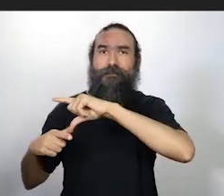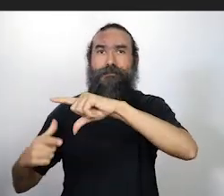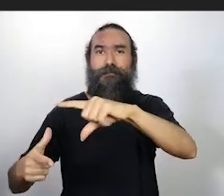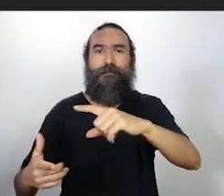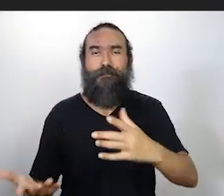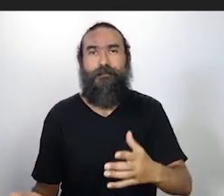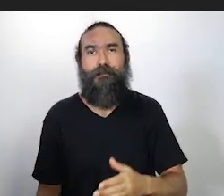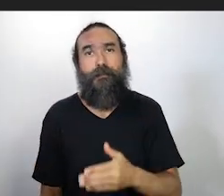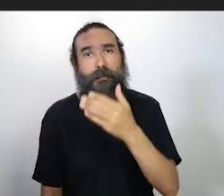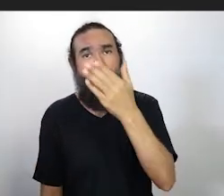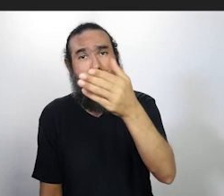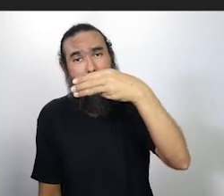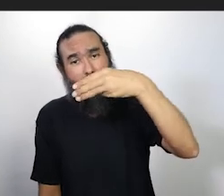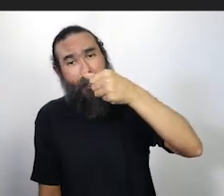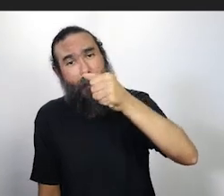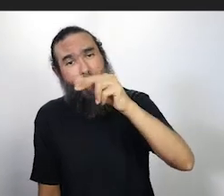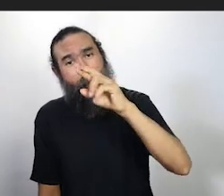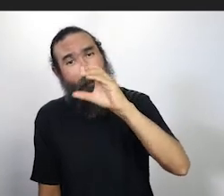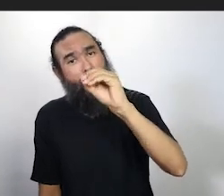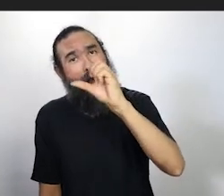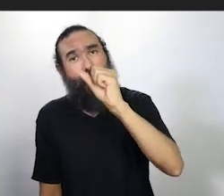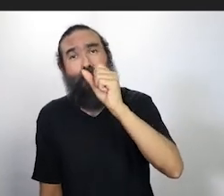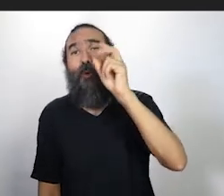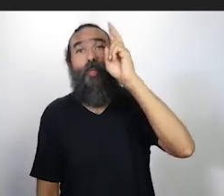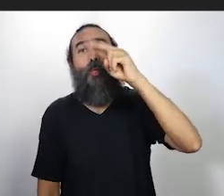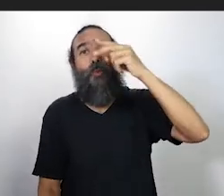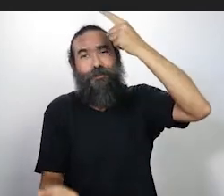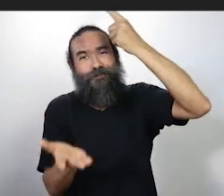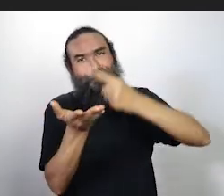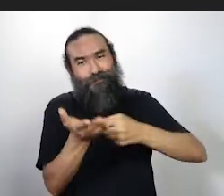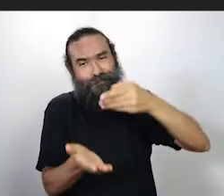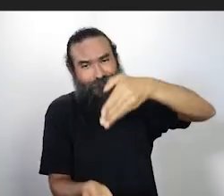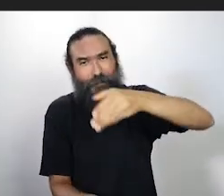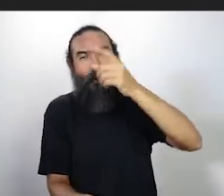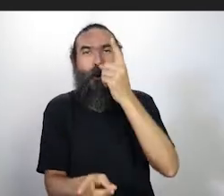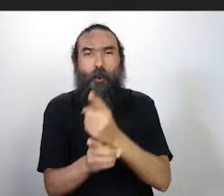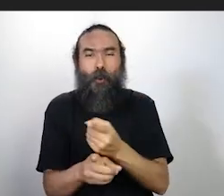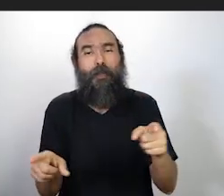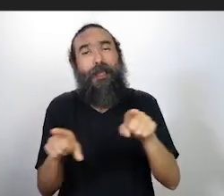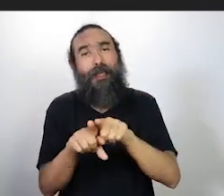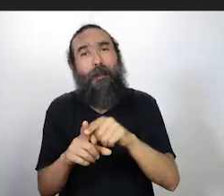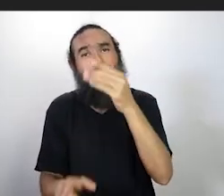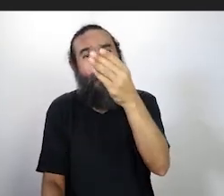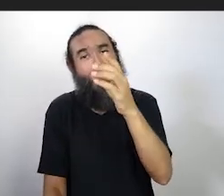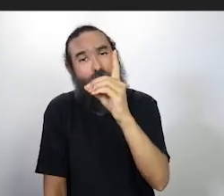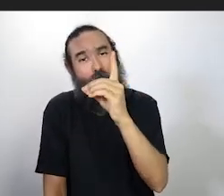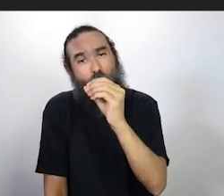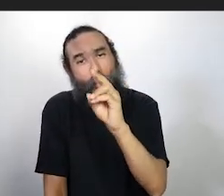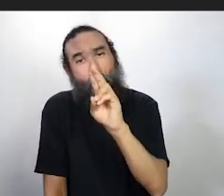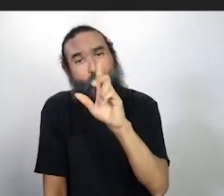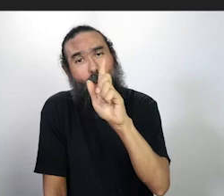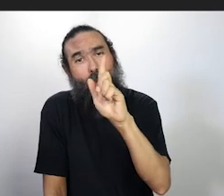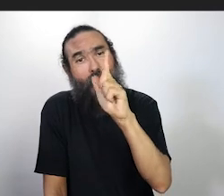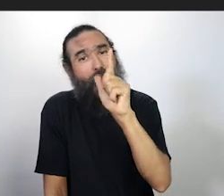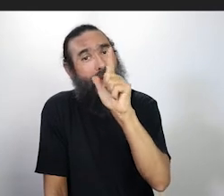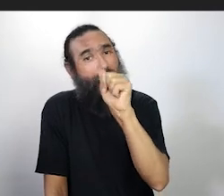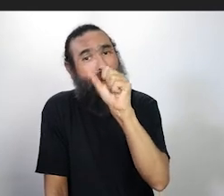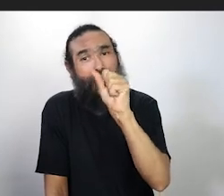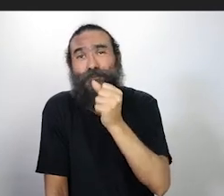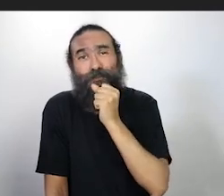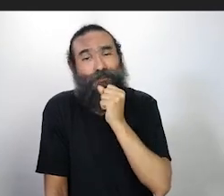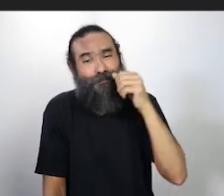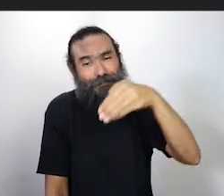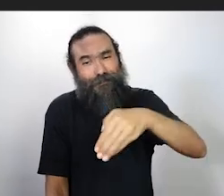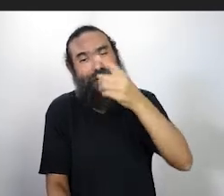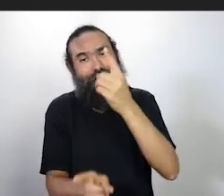O Marcos, né, que nunca foi, e tem o Douglas também, que nunca foi para o encontro. Olha, gente, isso vai